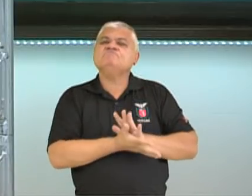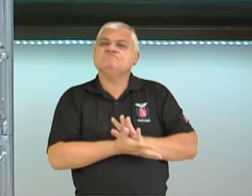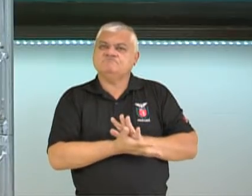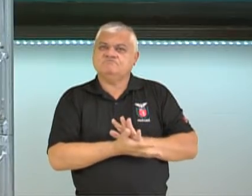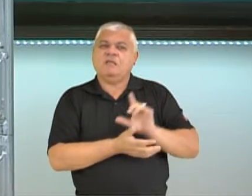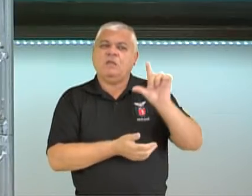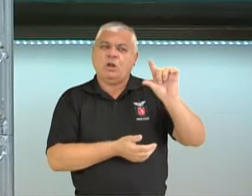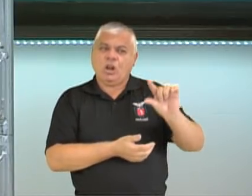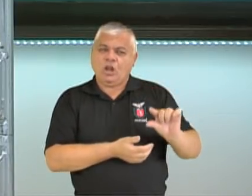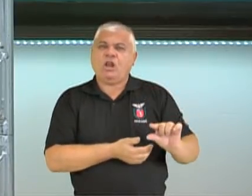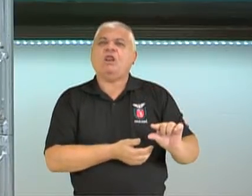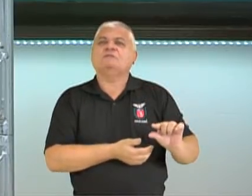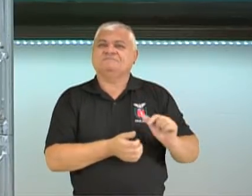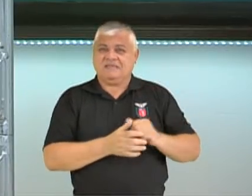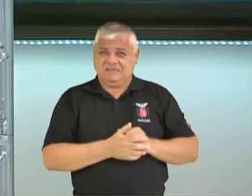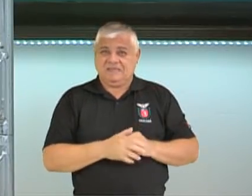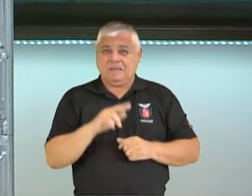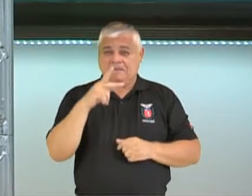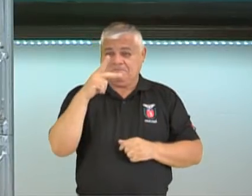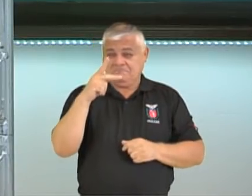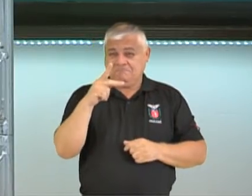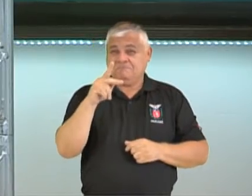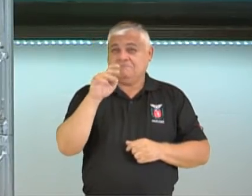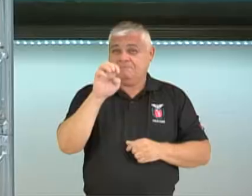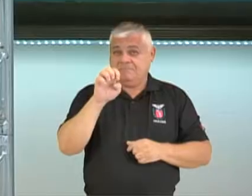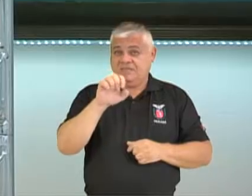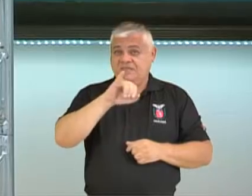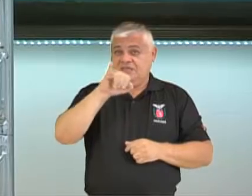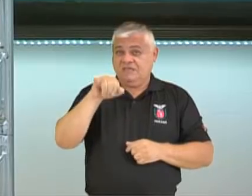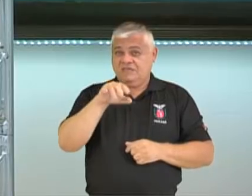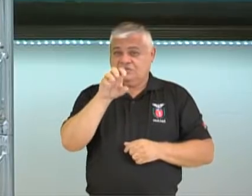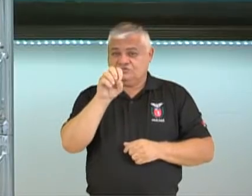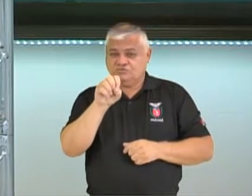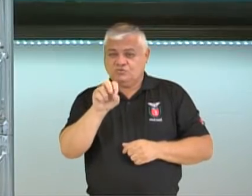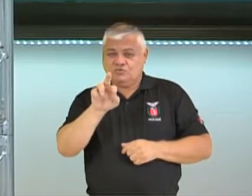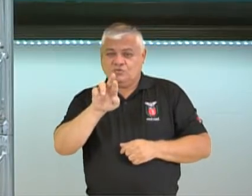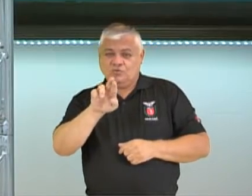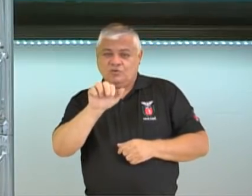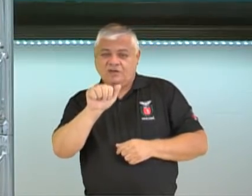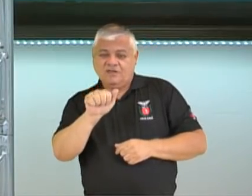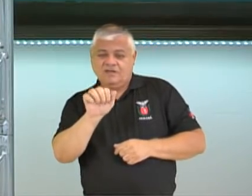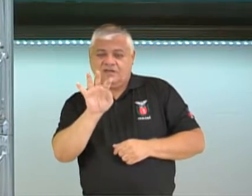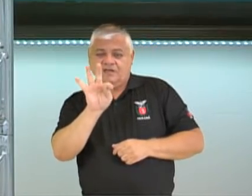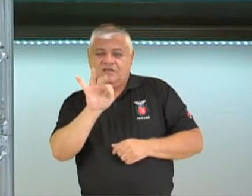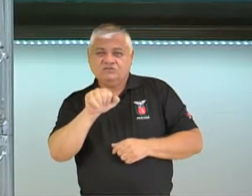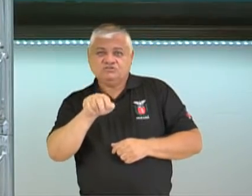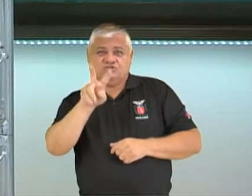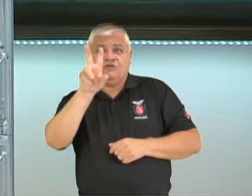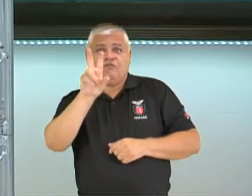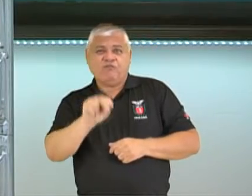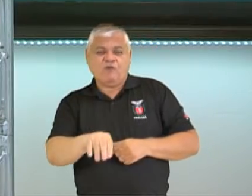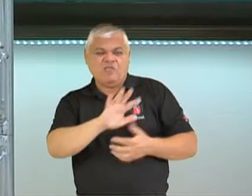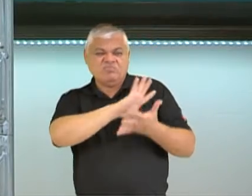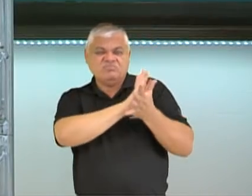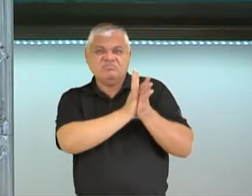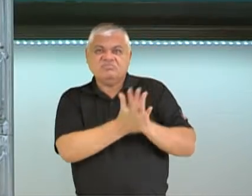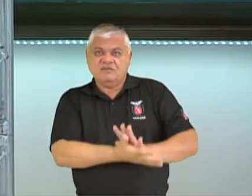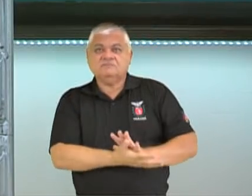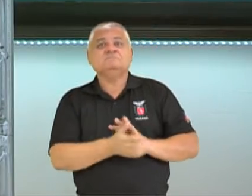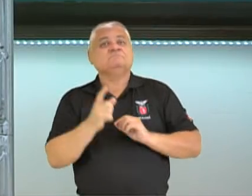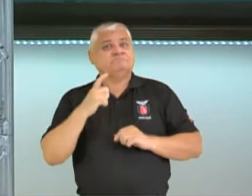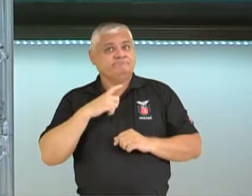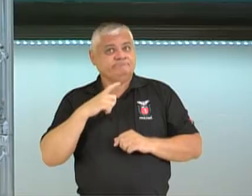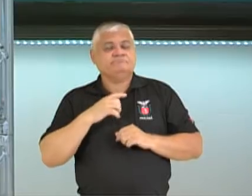sentido pejorativo, certo? Por exemplo, imagine que